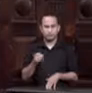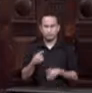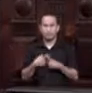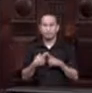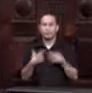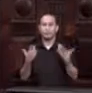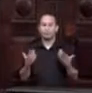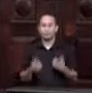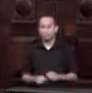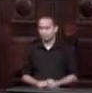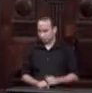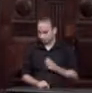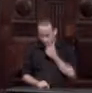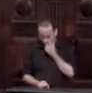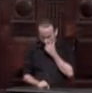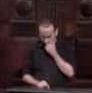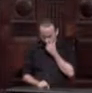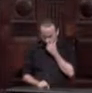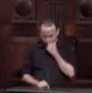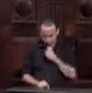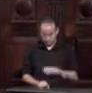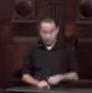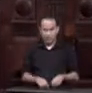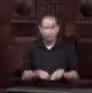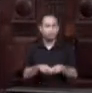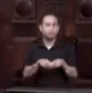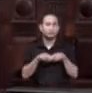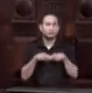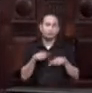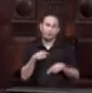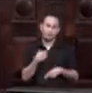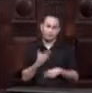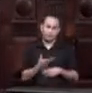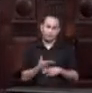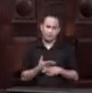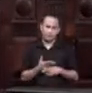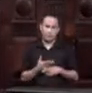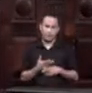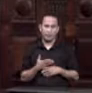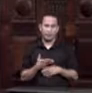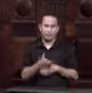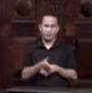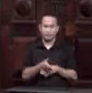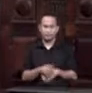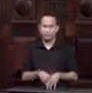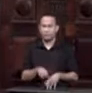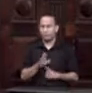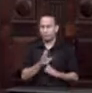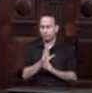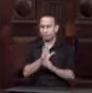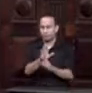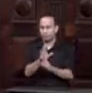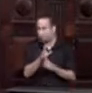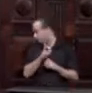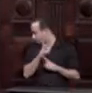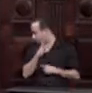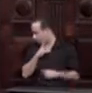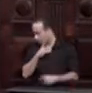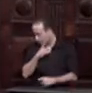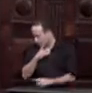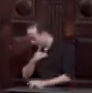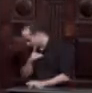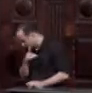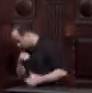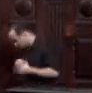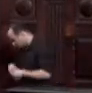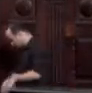quê? E foi o motivo da minha intervenção, onde apontei o meu voto por abstenção na